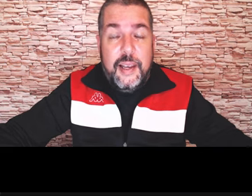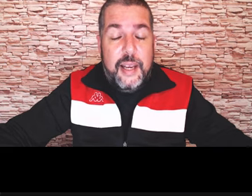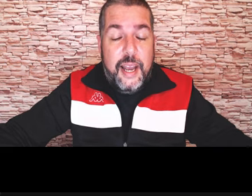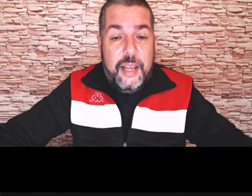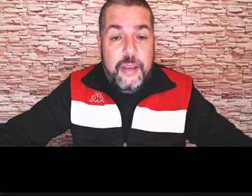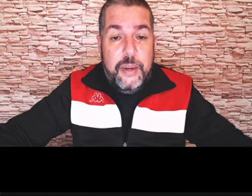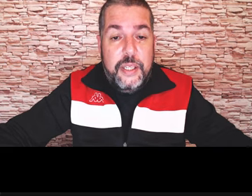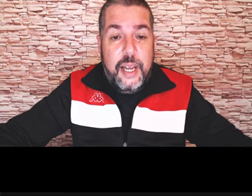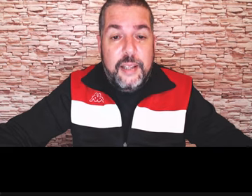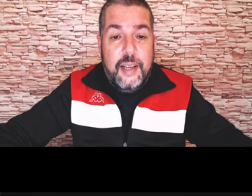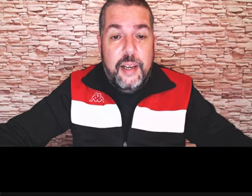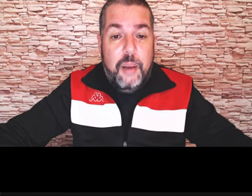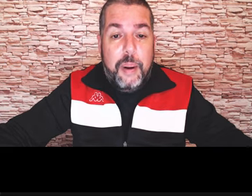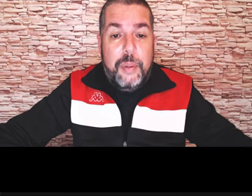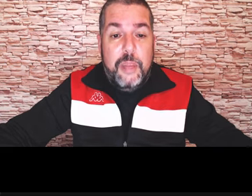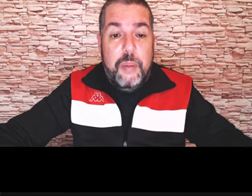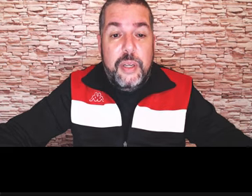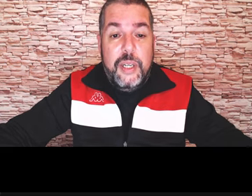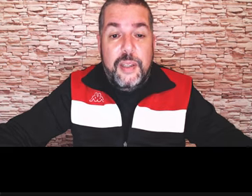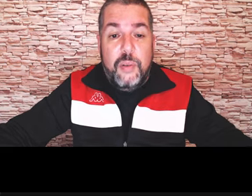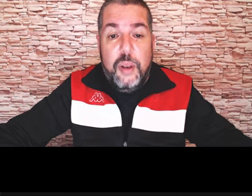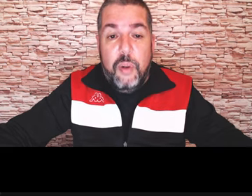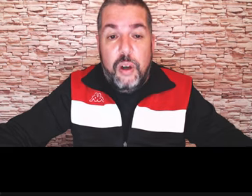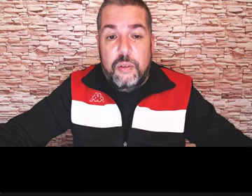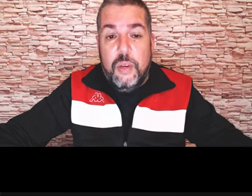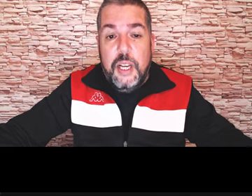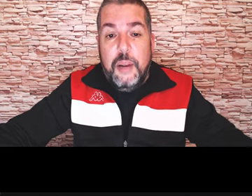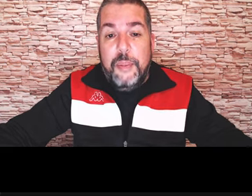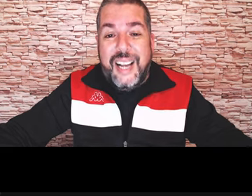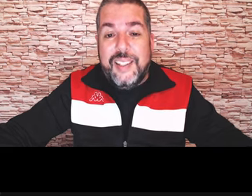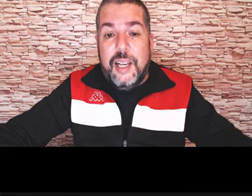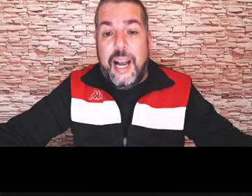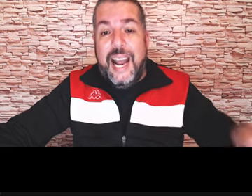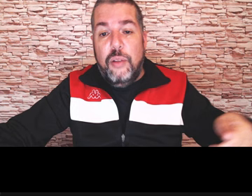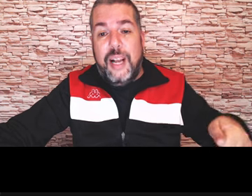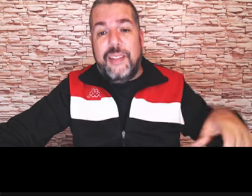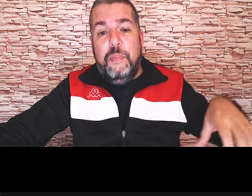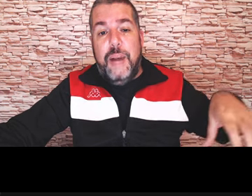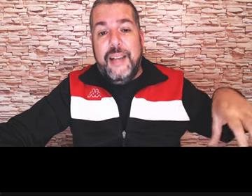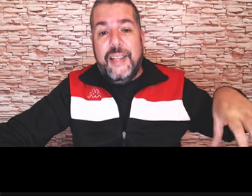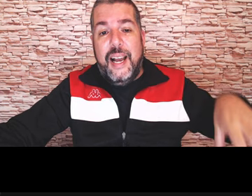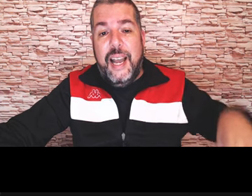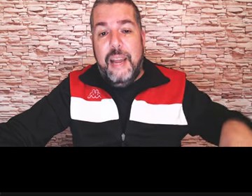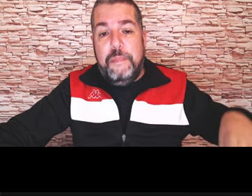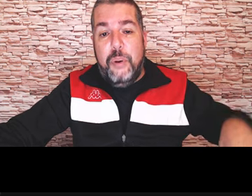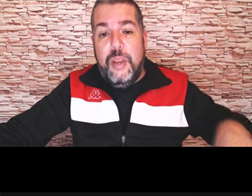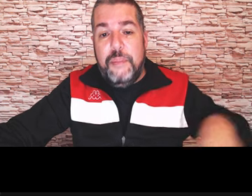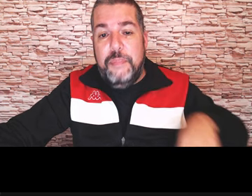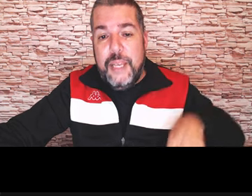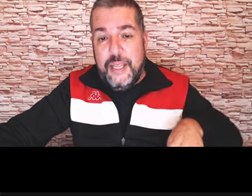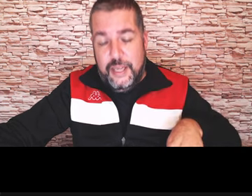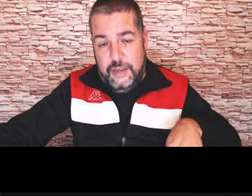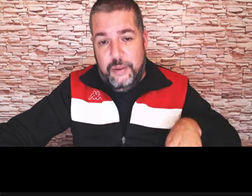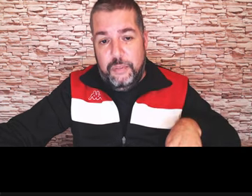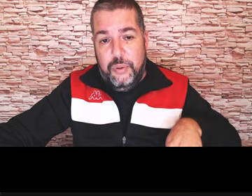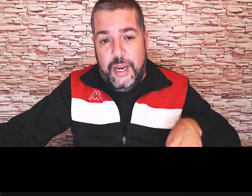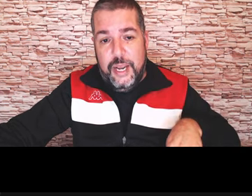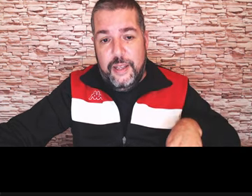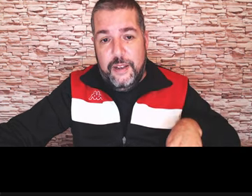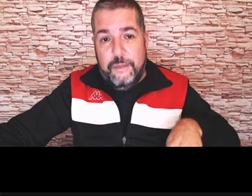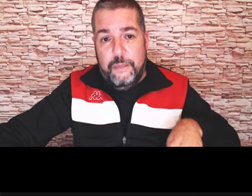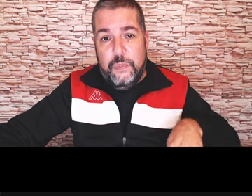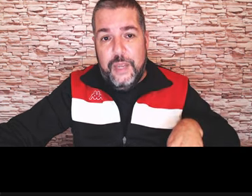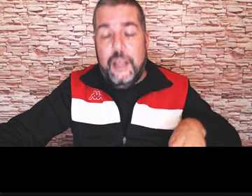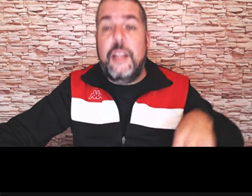leis de emergência para poder permitir ensino remoto. Mas a educação básica é proibida por